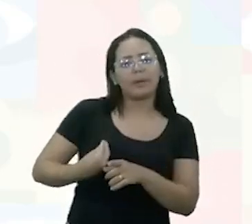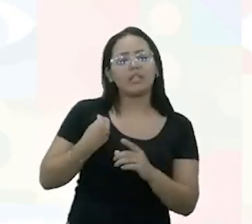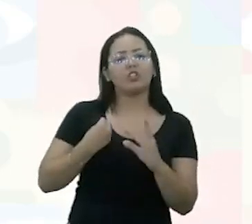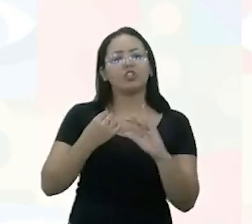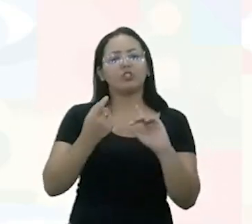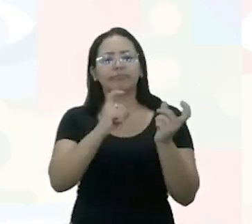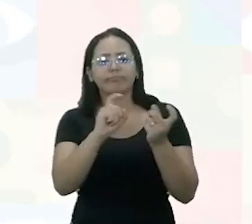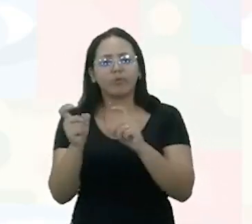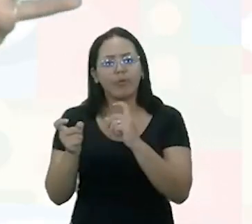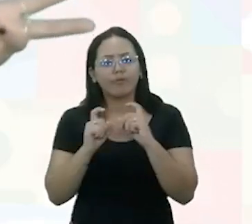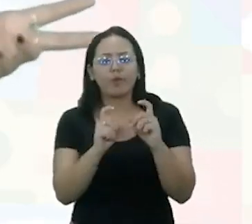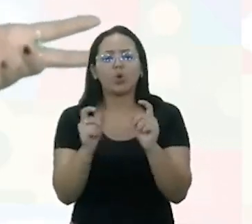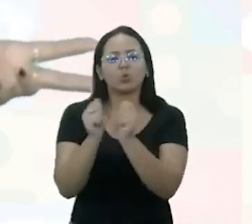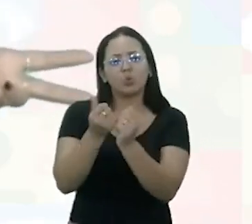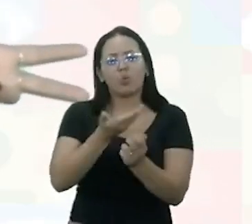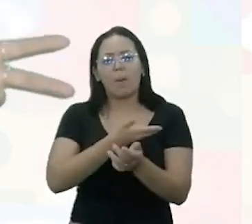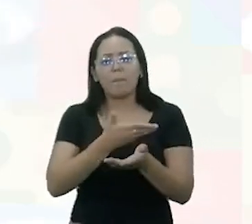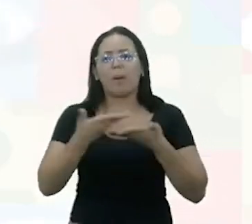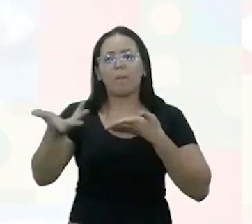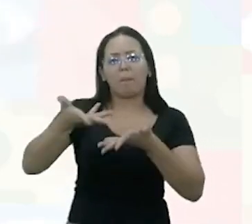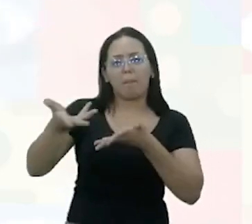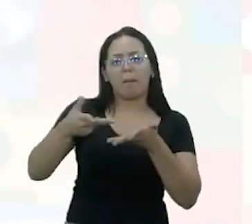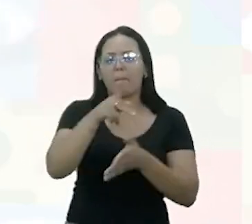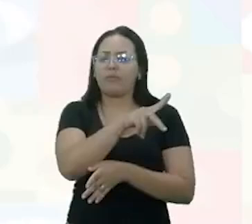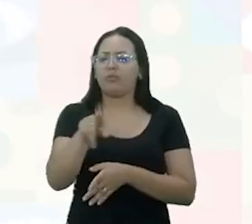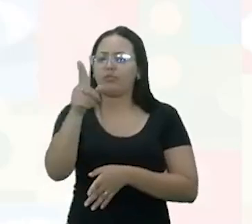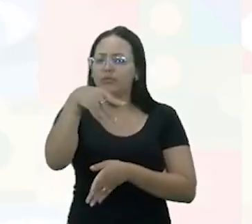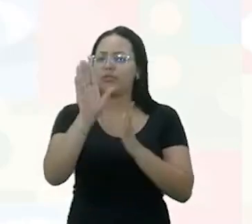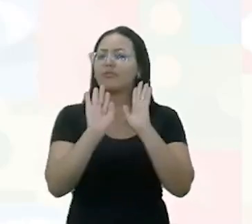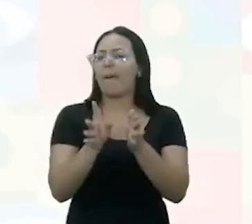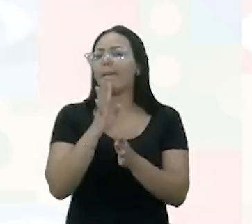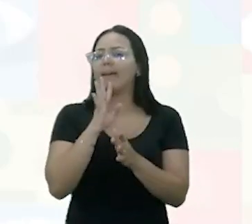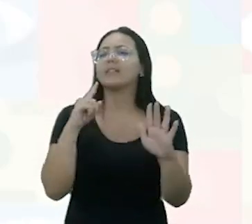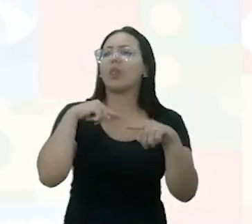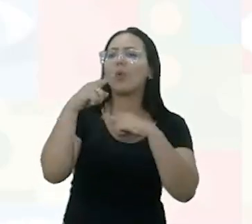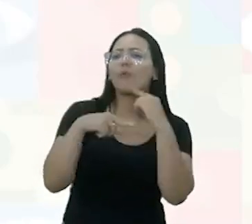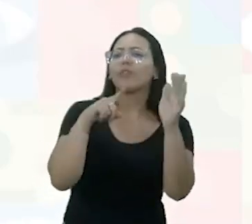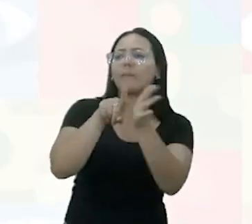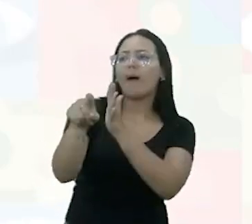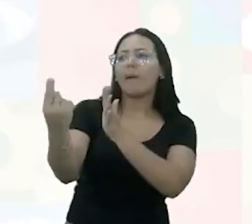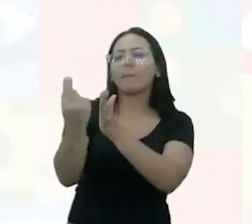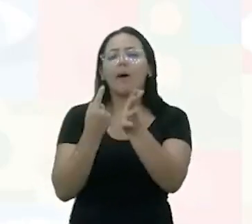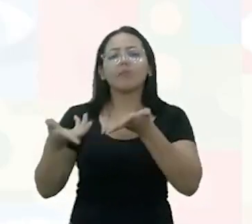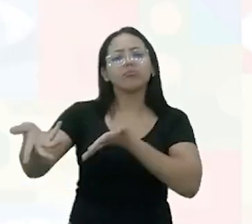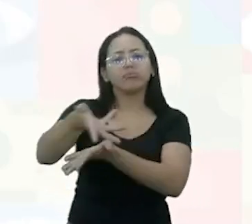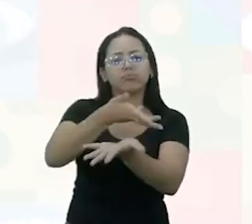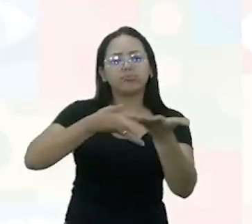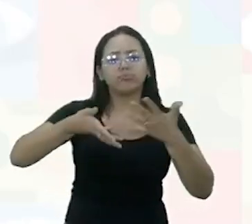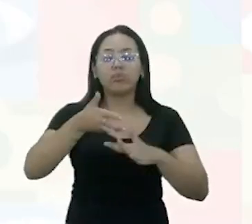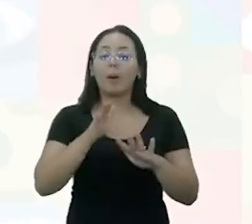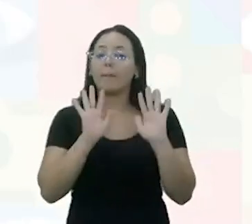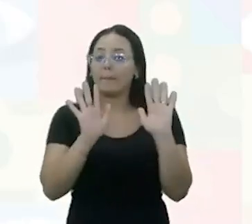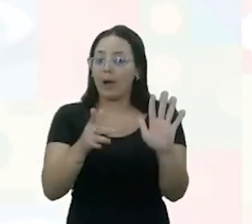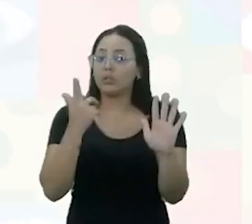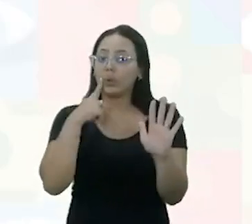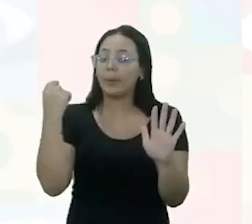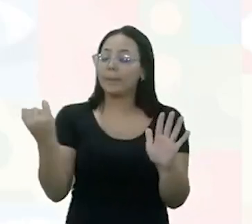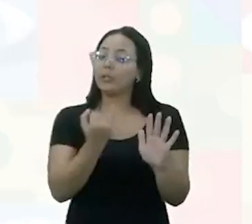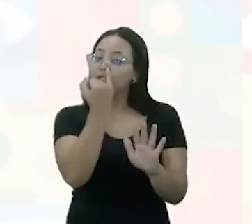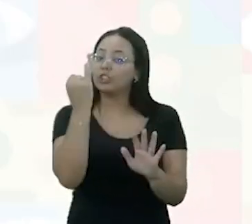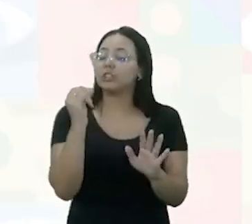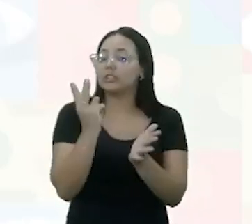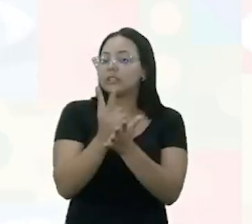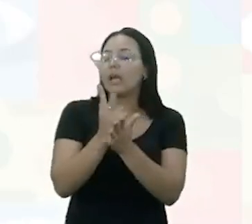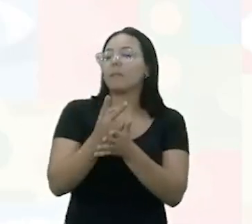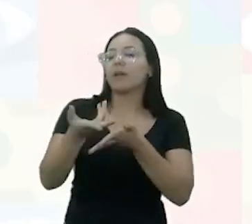com todos os meus amigos, professores que vocês já conhecem, para tirar todas as dúvidas. Mas é importante sempre